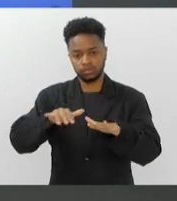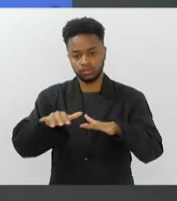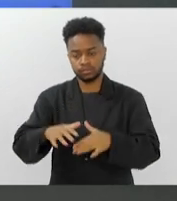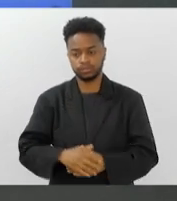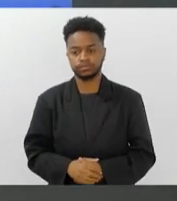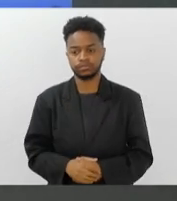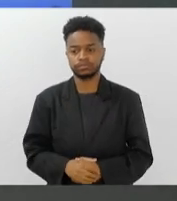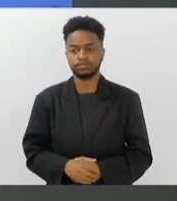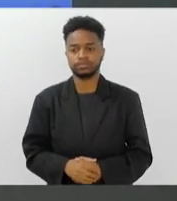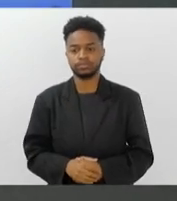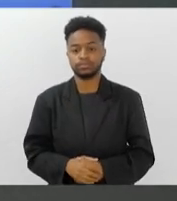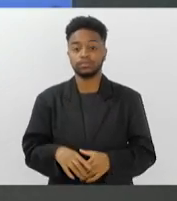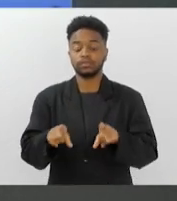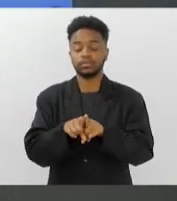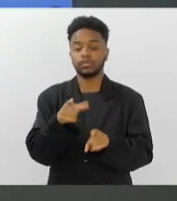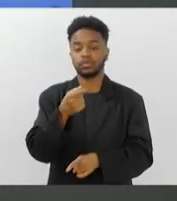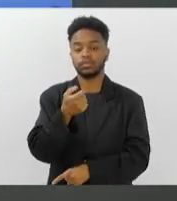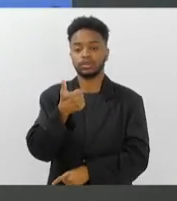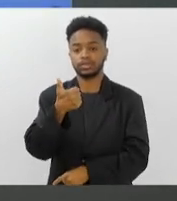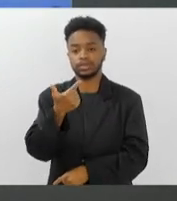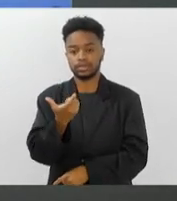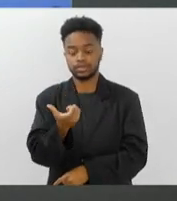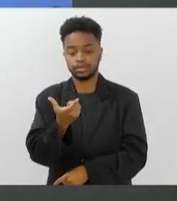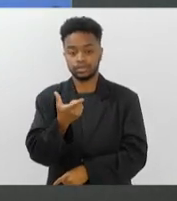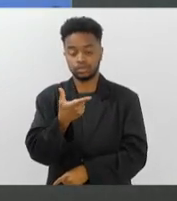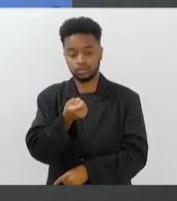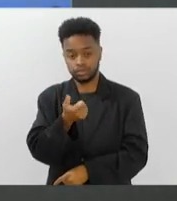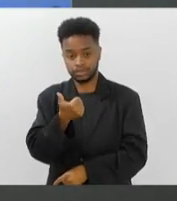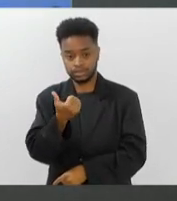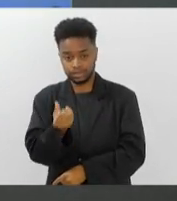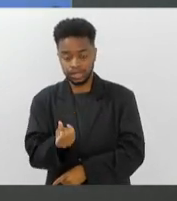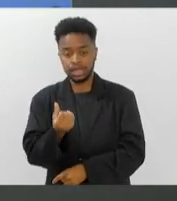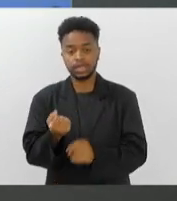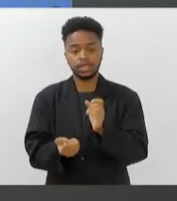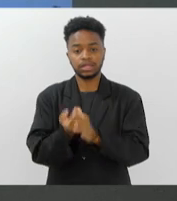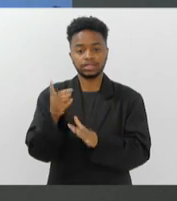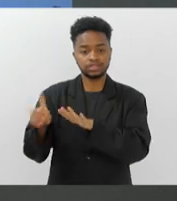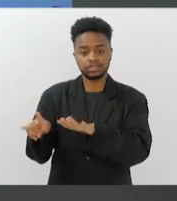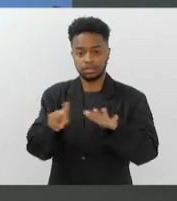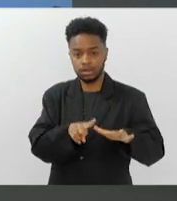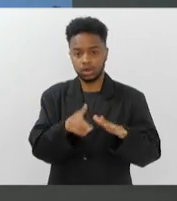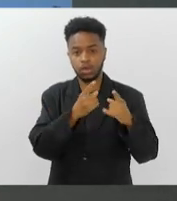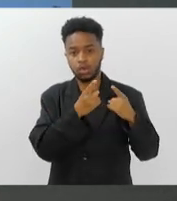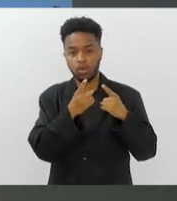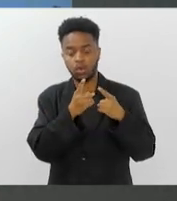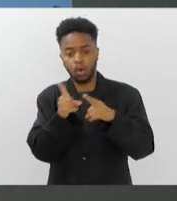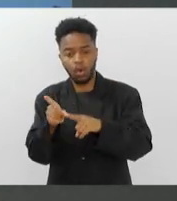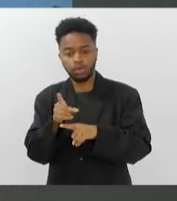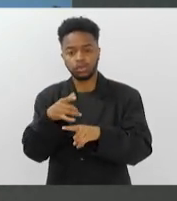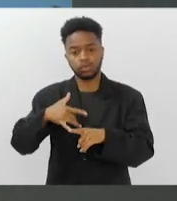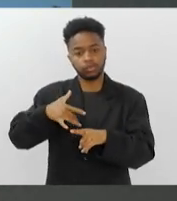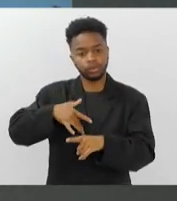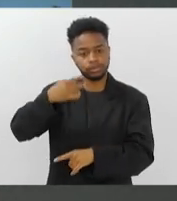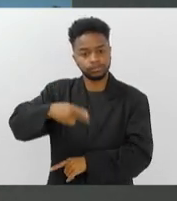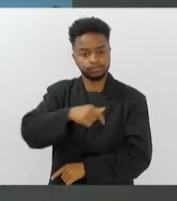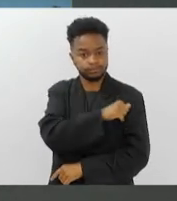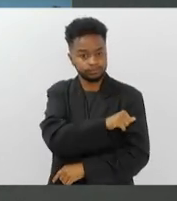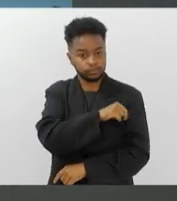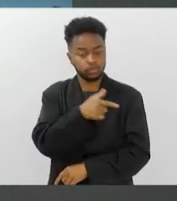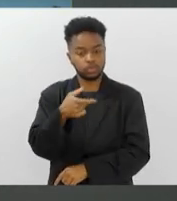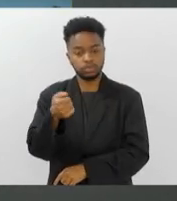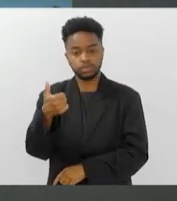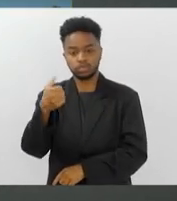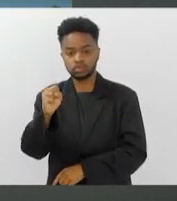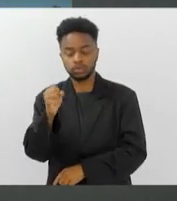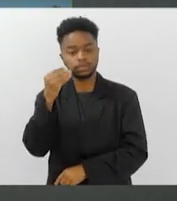e em 2016 então a gente cria a semana Municipal contra tuberculose aqui no Rio 2018 a gente mobiliza para